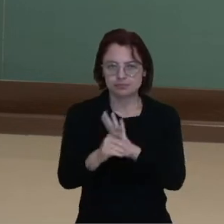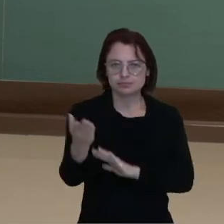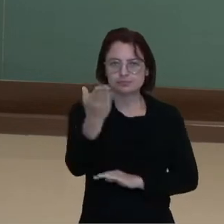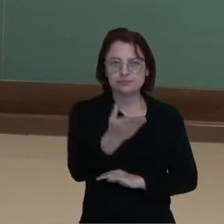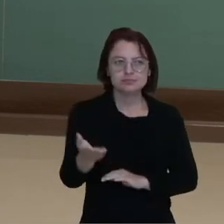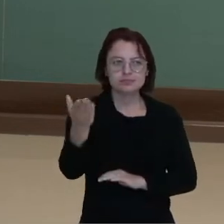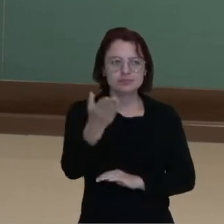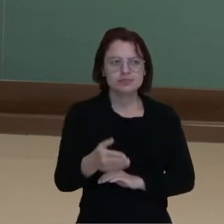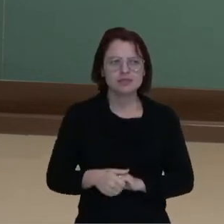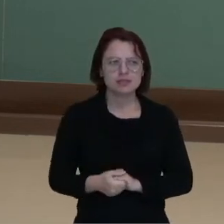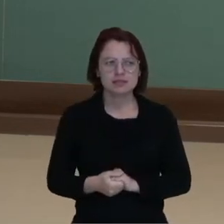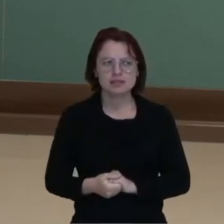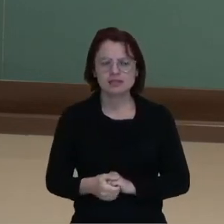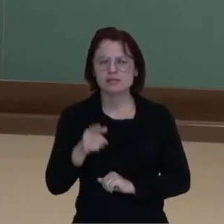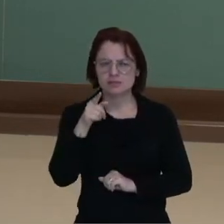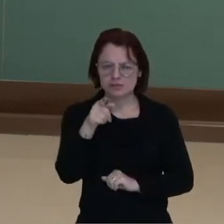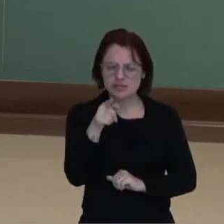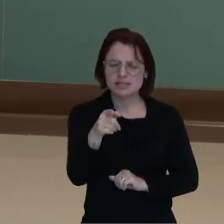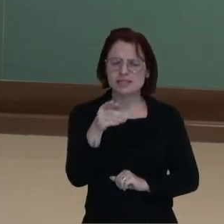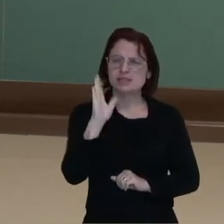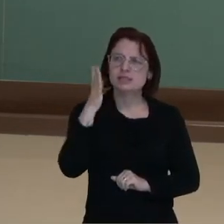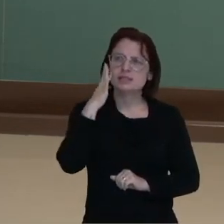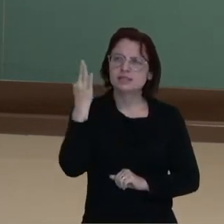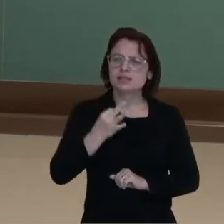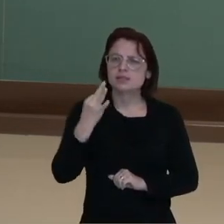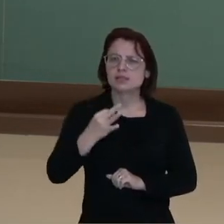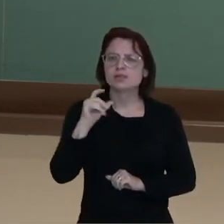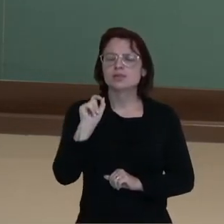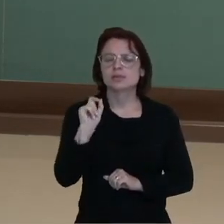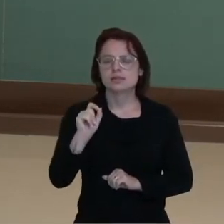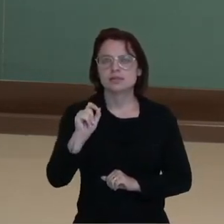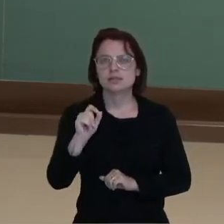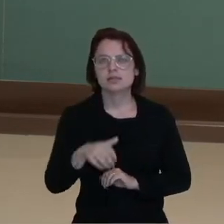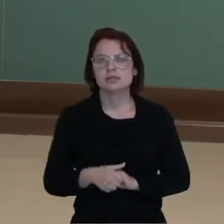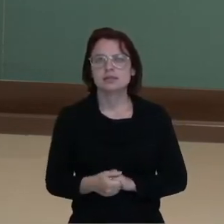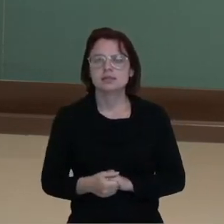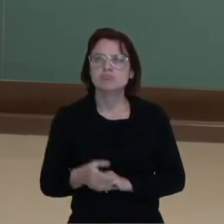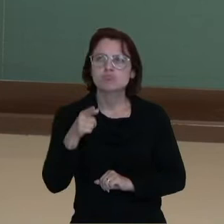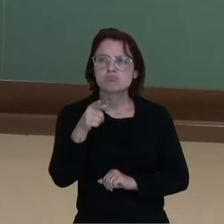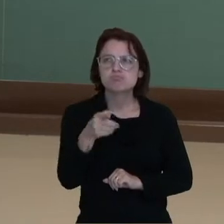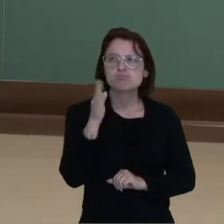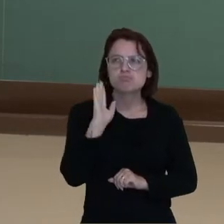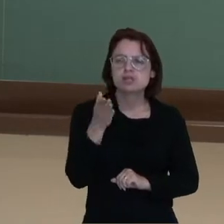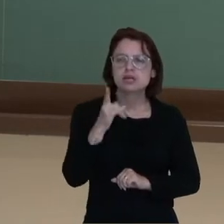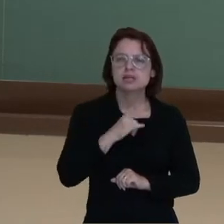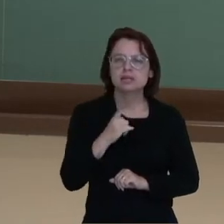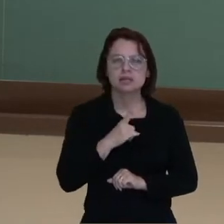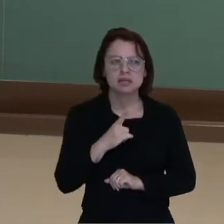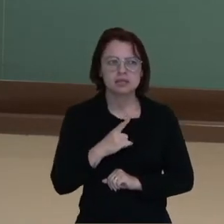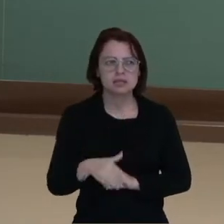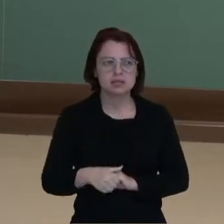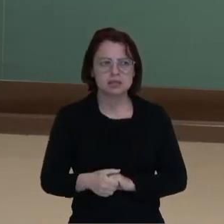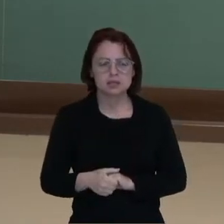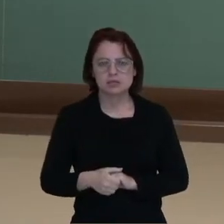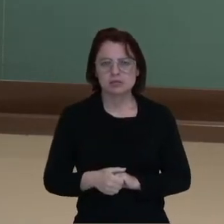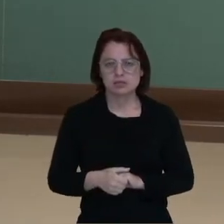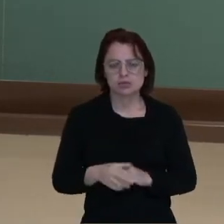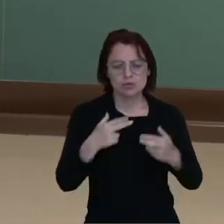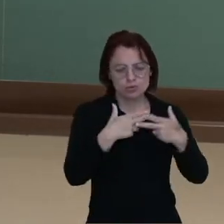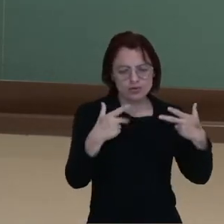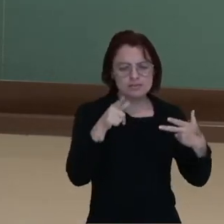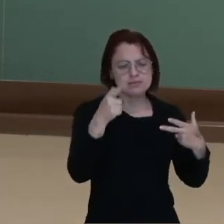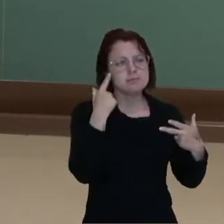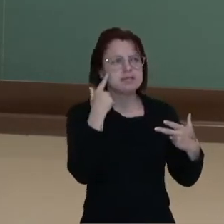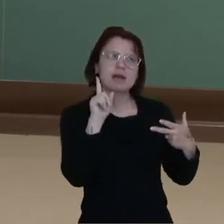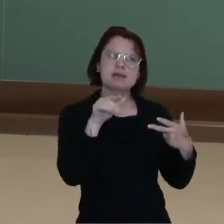você, né? Você com certeza tem aí, imagine respondendo, né? Você com certeza tem questões que você acha